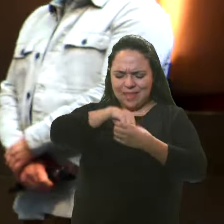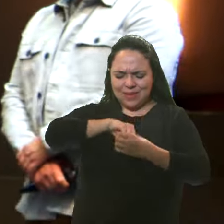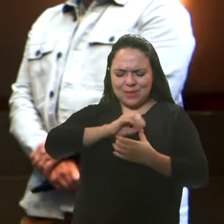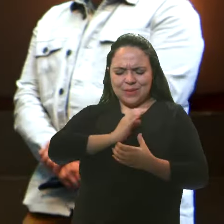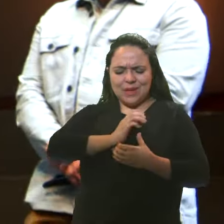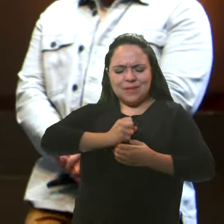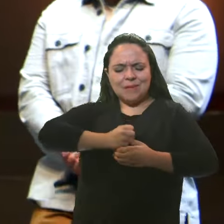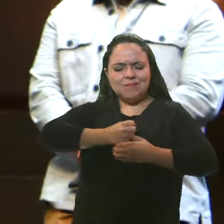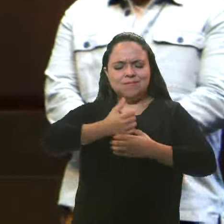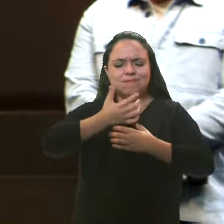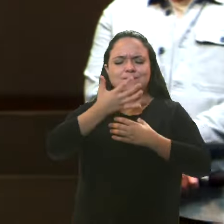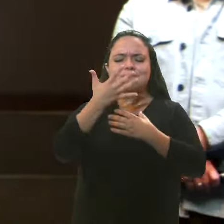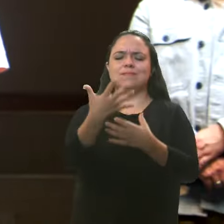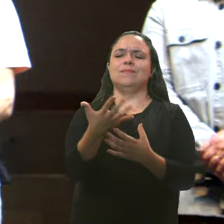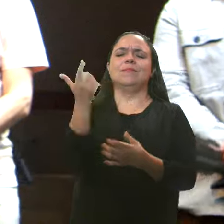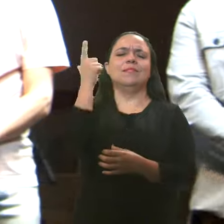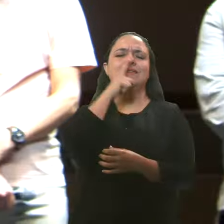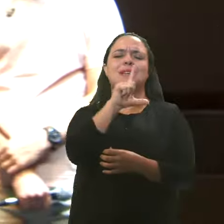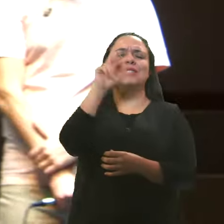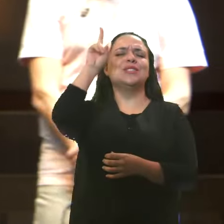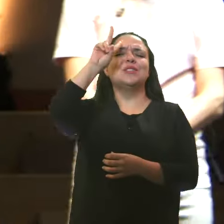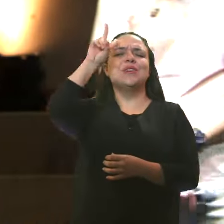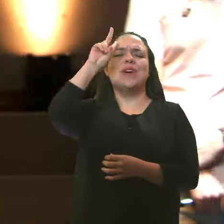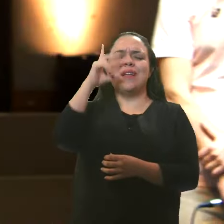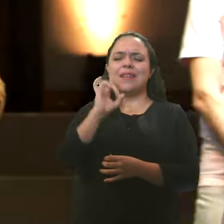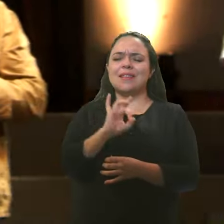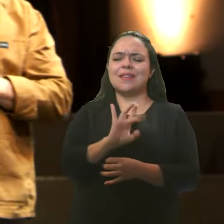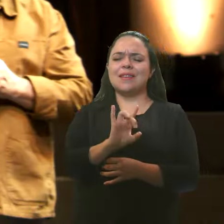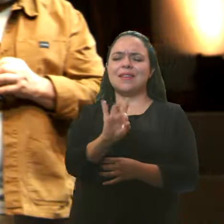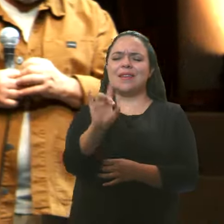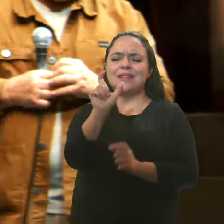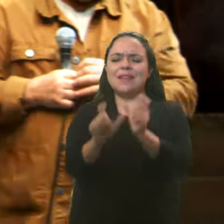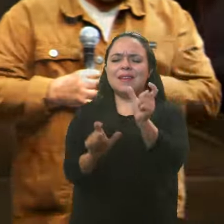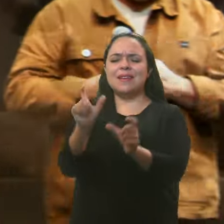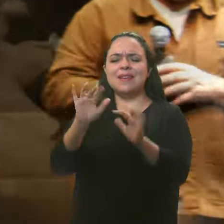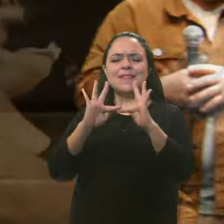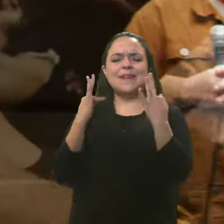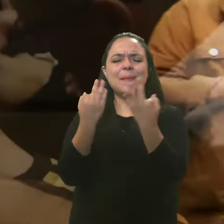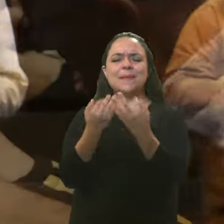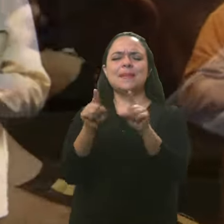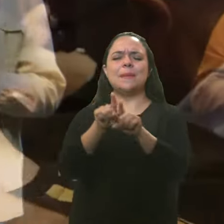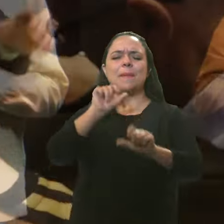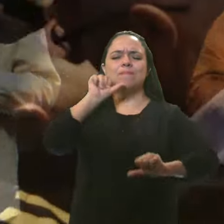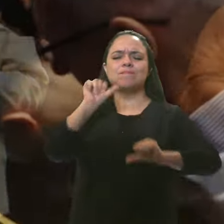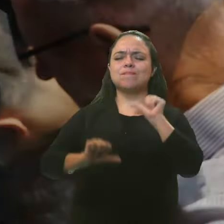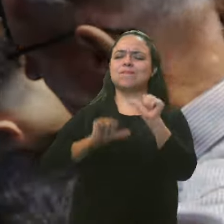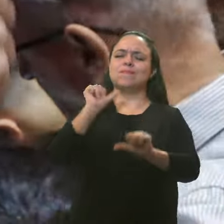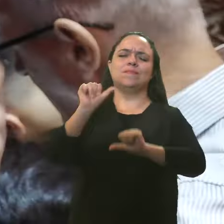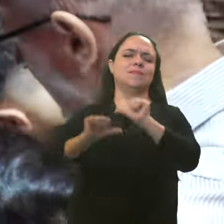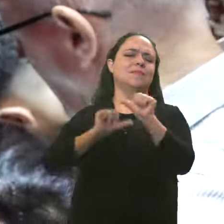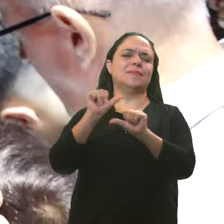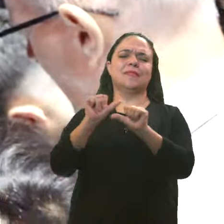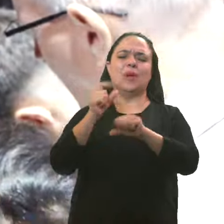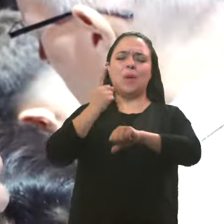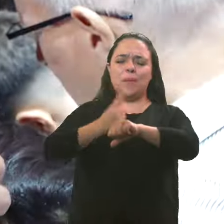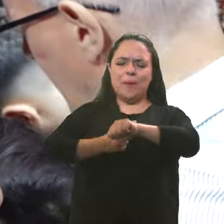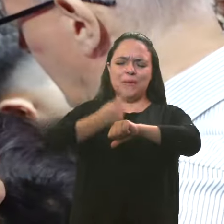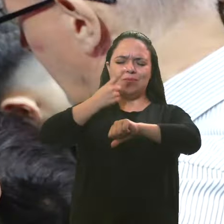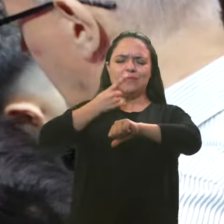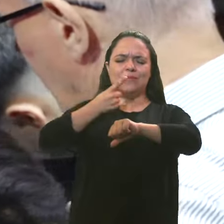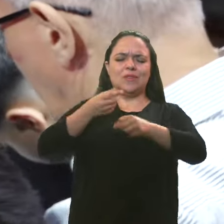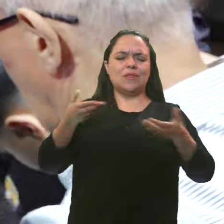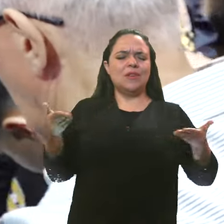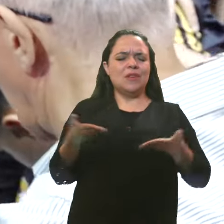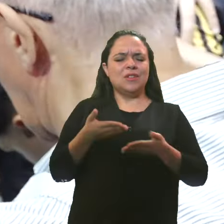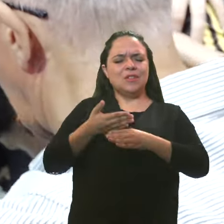coração de cada um, que a história seja transformada, que a família deles sejam transformadas, Deus, e que hoje seja um marco de um novo